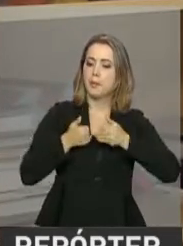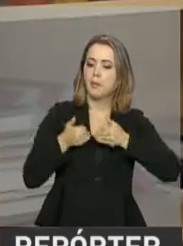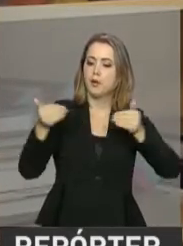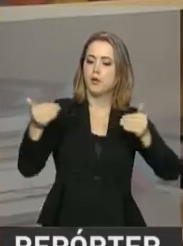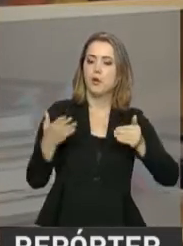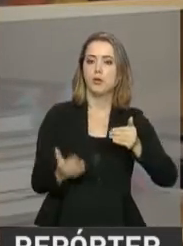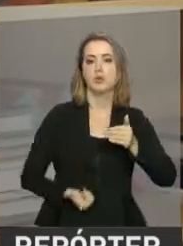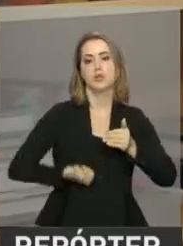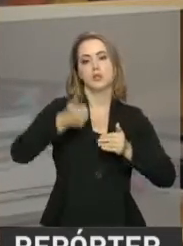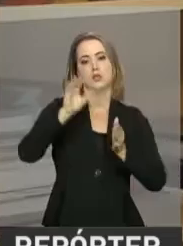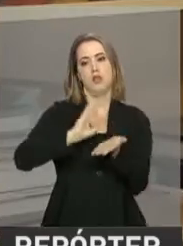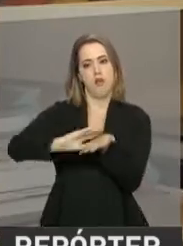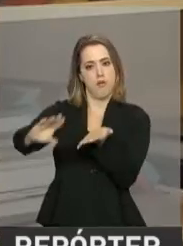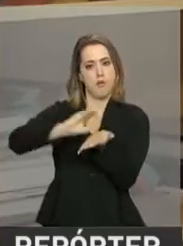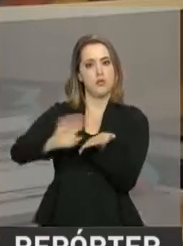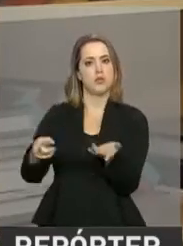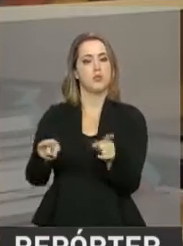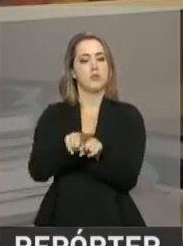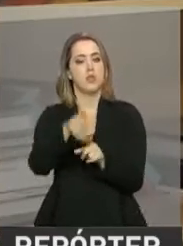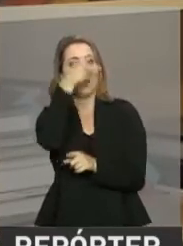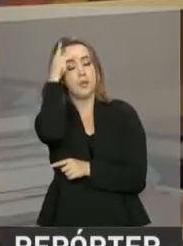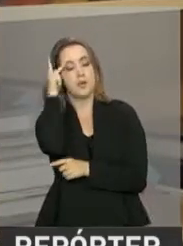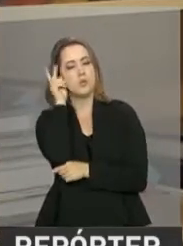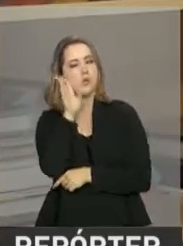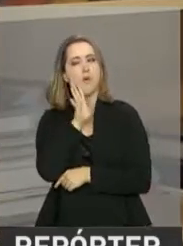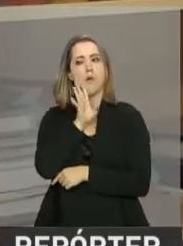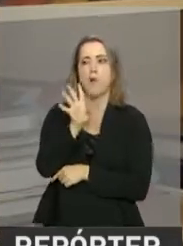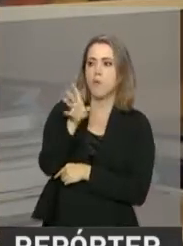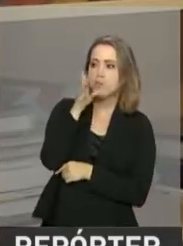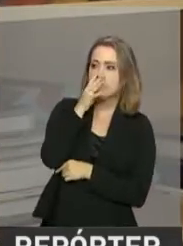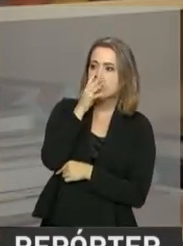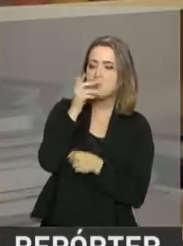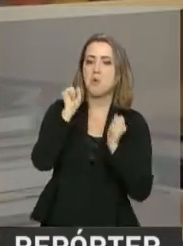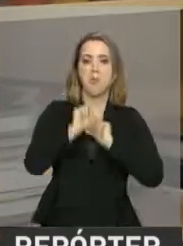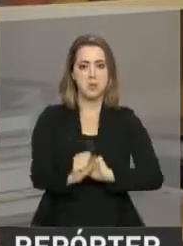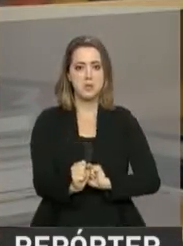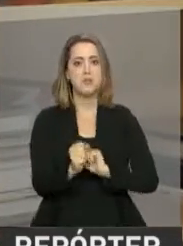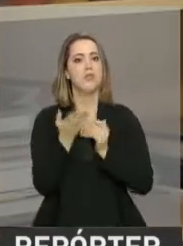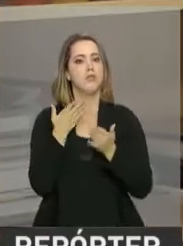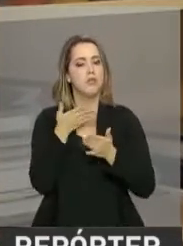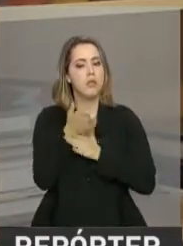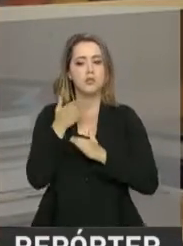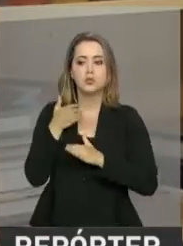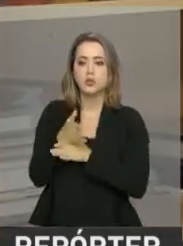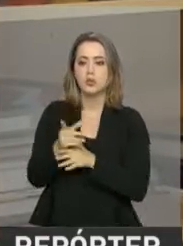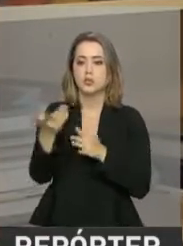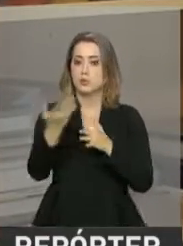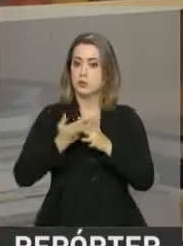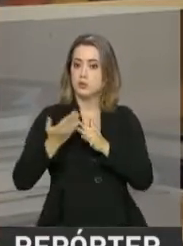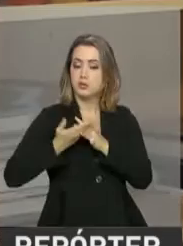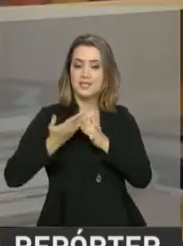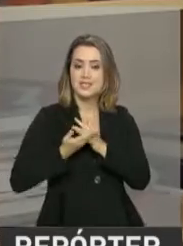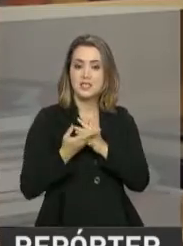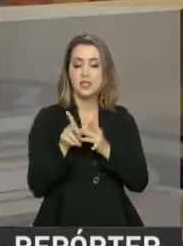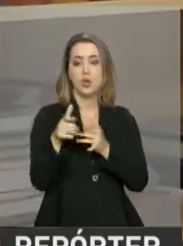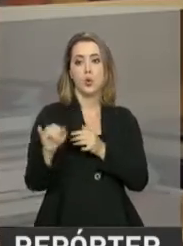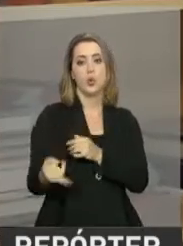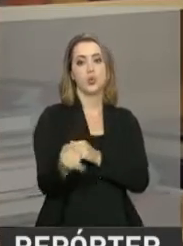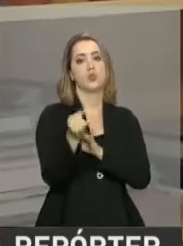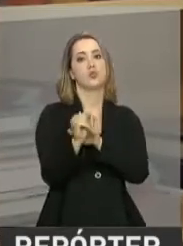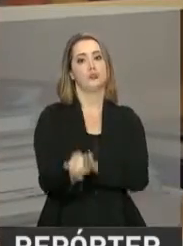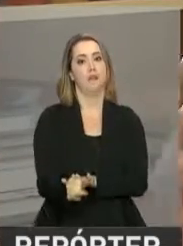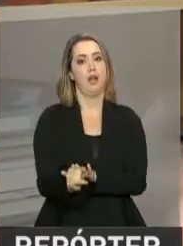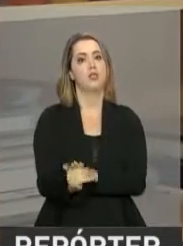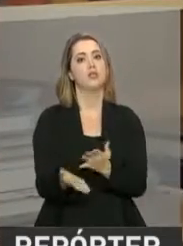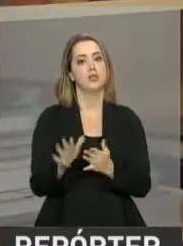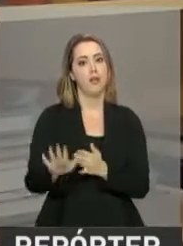o consumidor começa a vislumbrar uma possibilidade de acesso ao crédito que não penalize tanto então